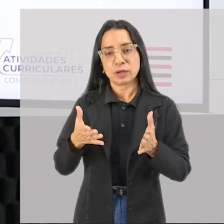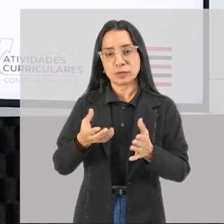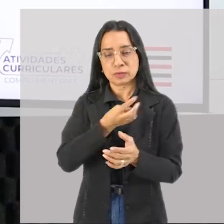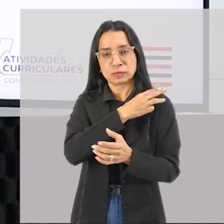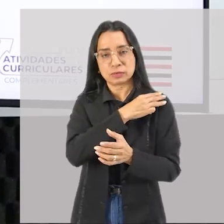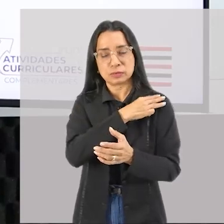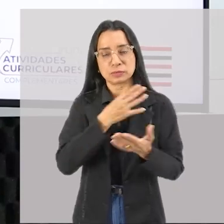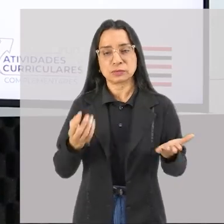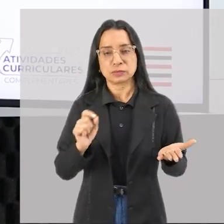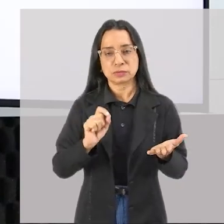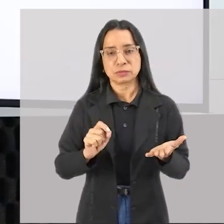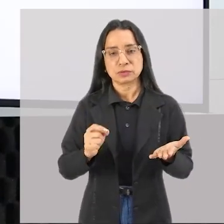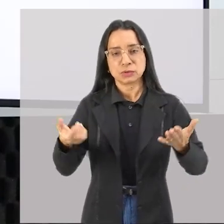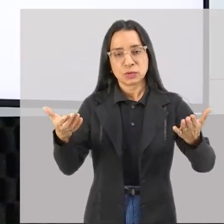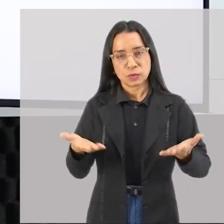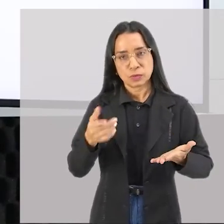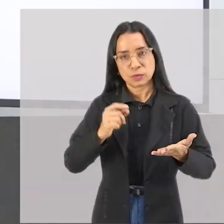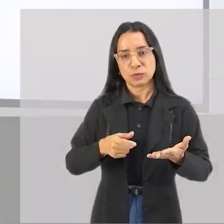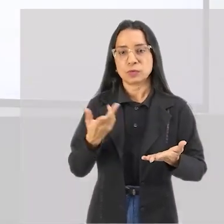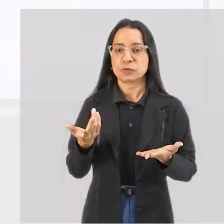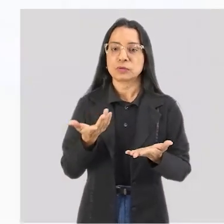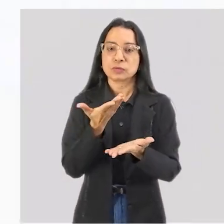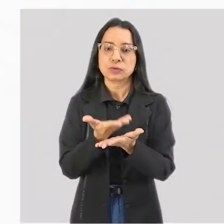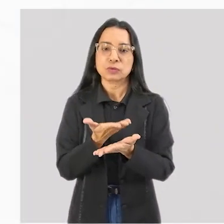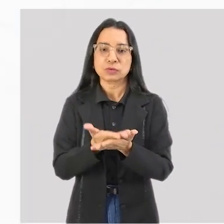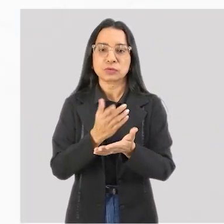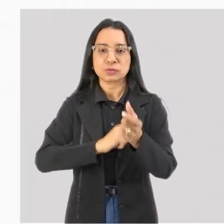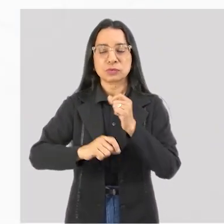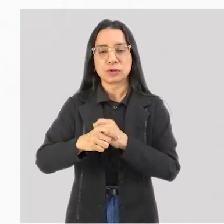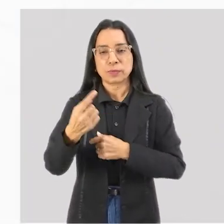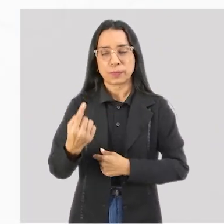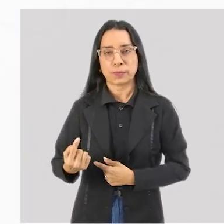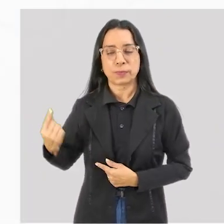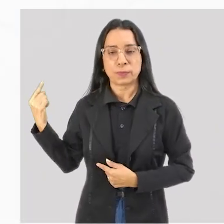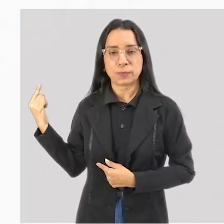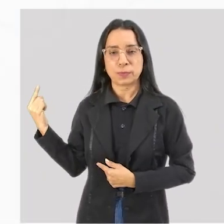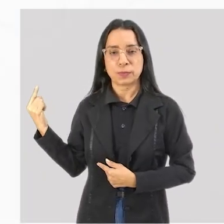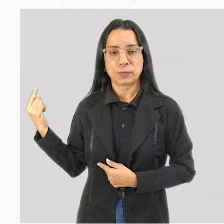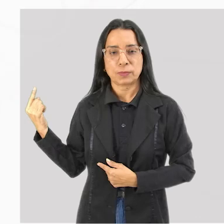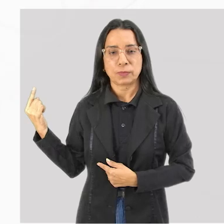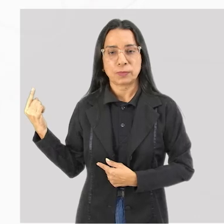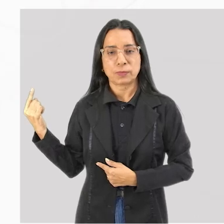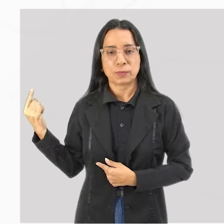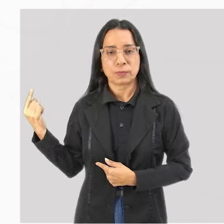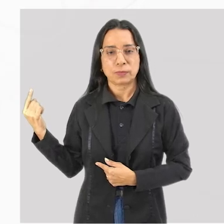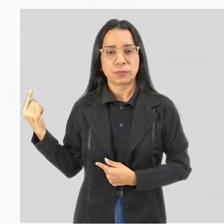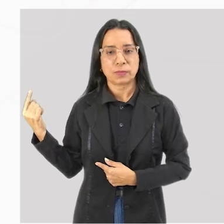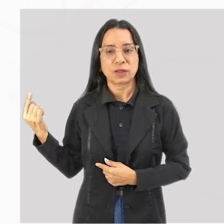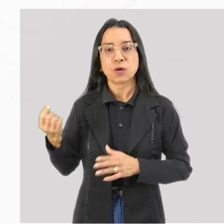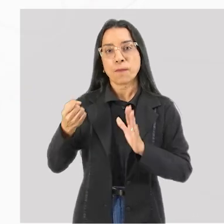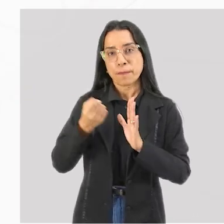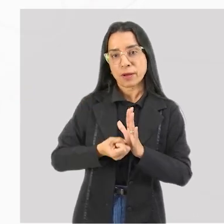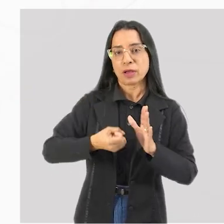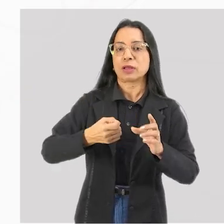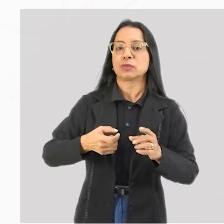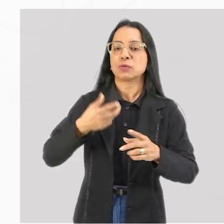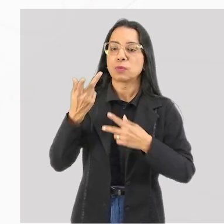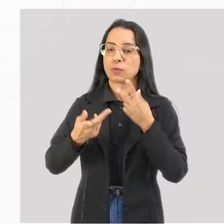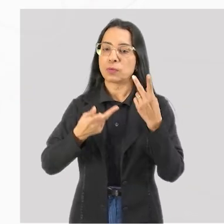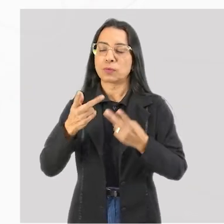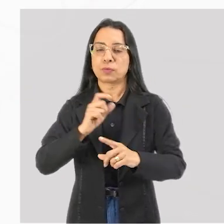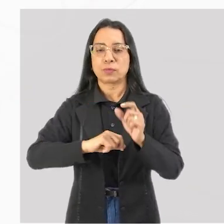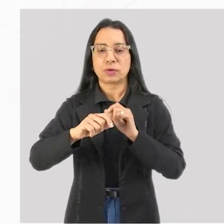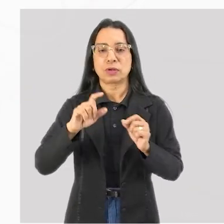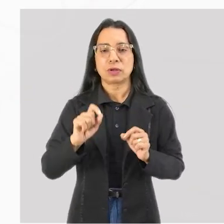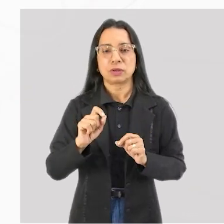série de ensino médio. E hoje nós vamos falar de Discourse Markers. Discourse Markers são marcadores de discurso.